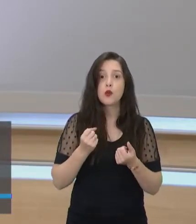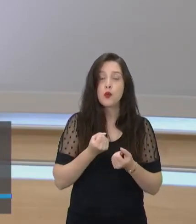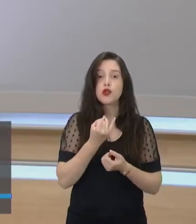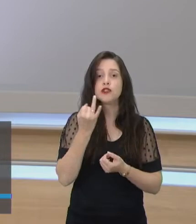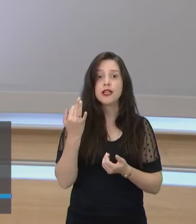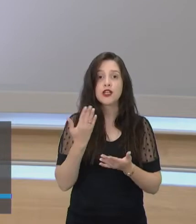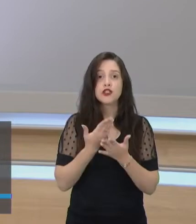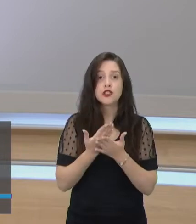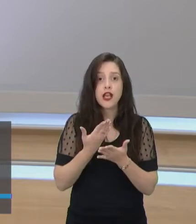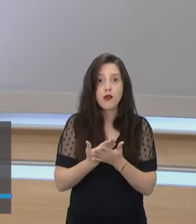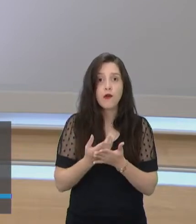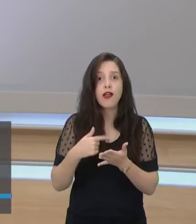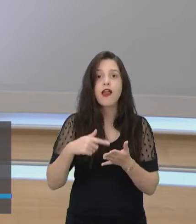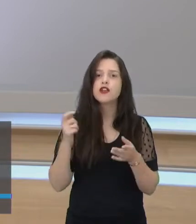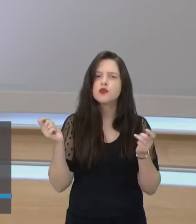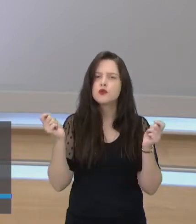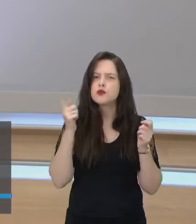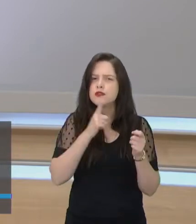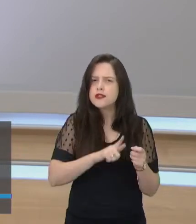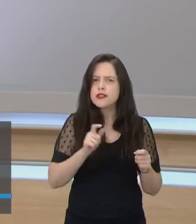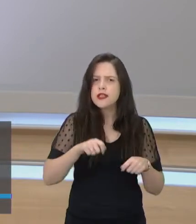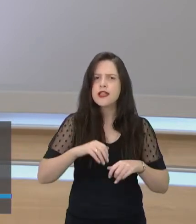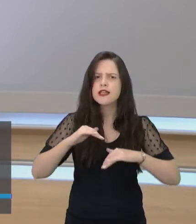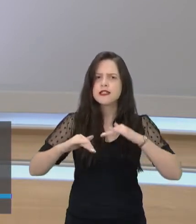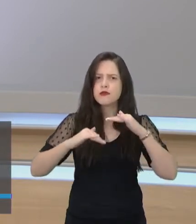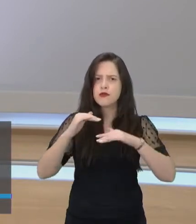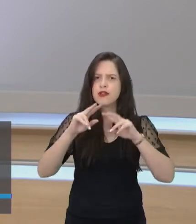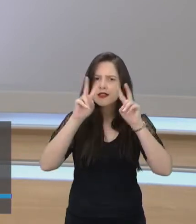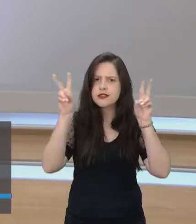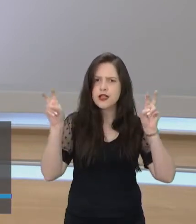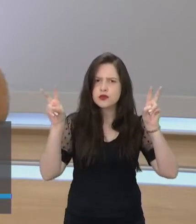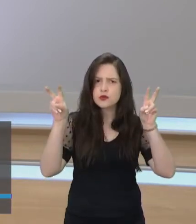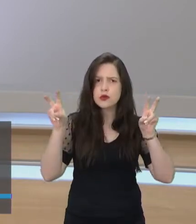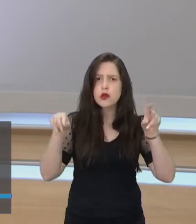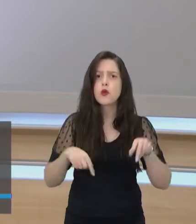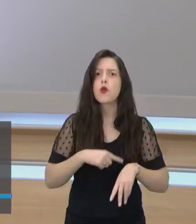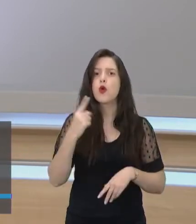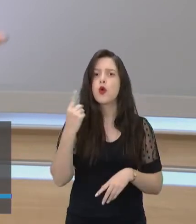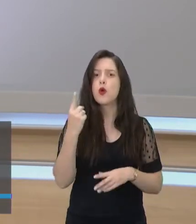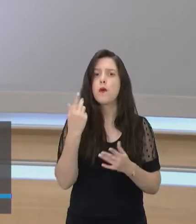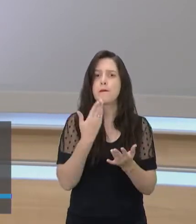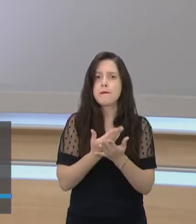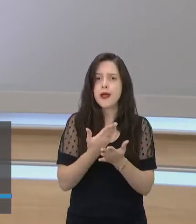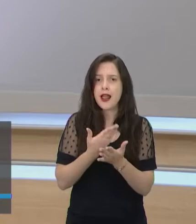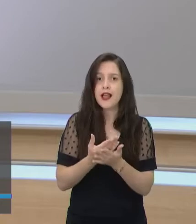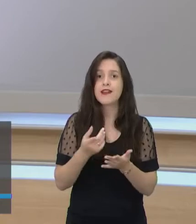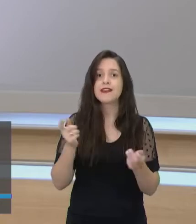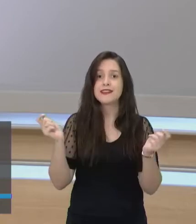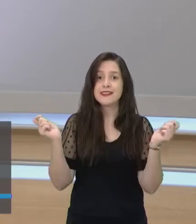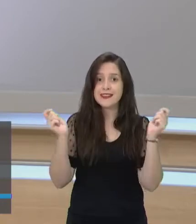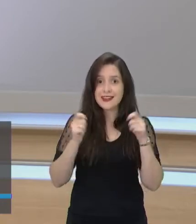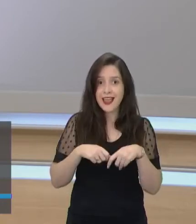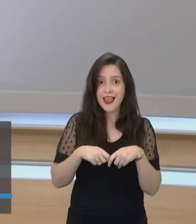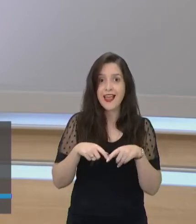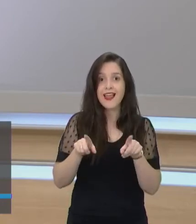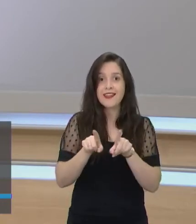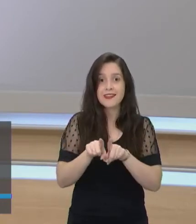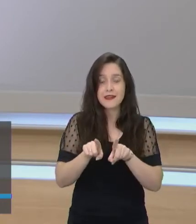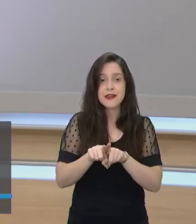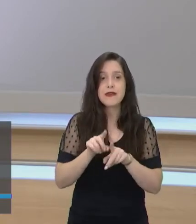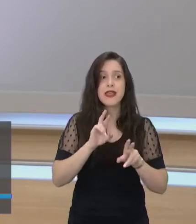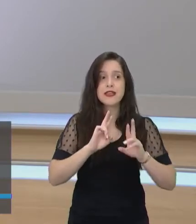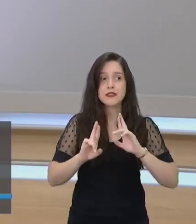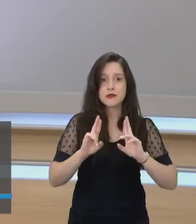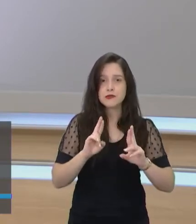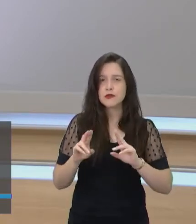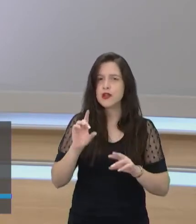aulas, é que a gente consiga desenvolver esse assunto, né? Não tipo uma aula express correndo, mas que ao longo também desse percurso, né,